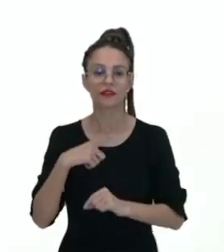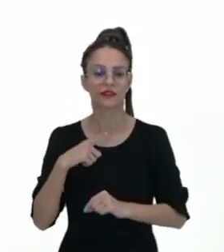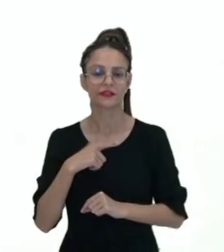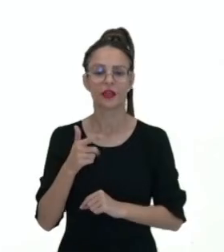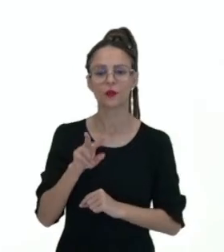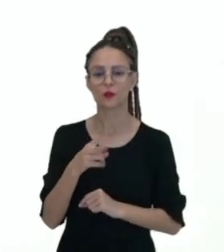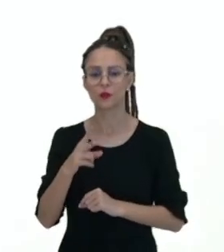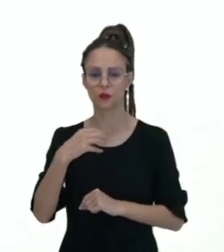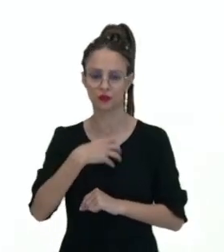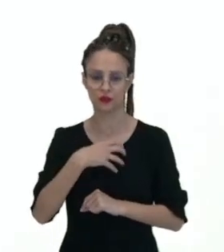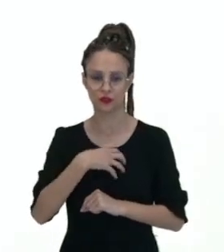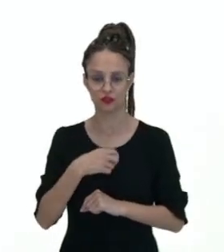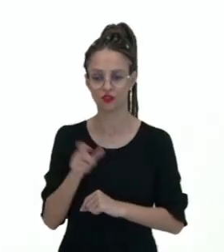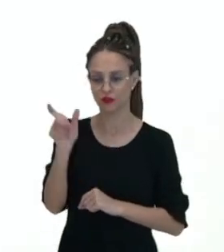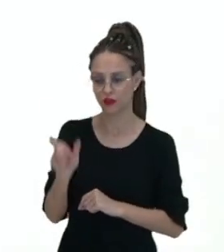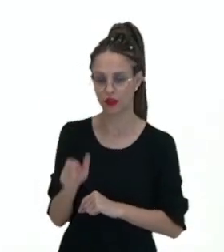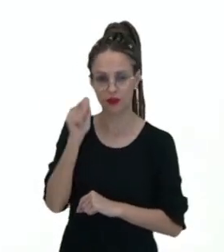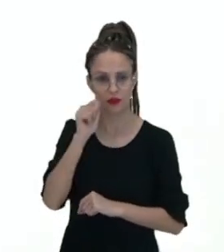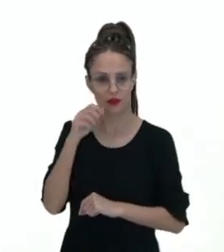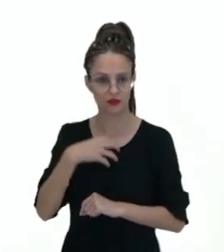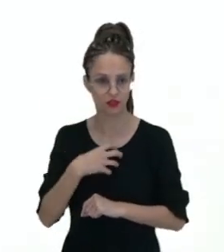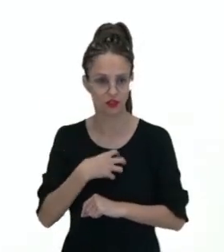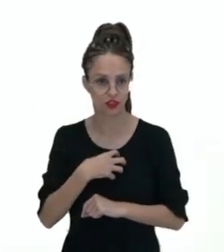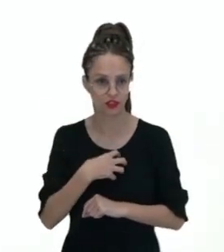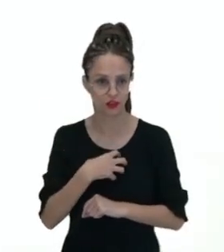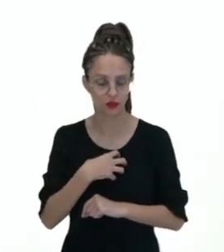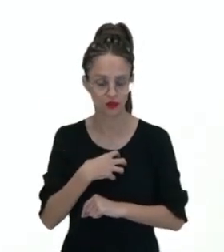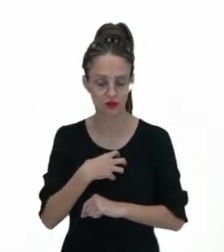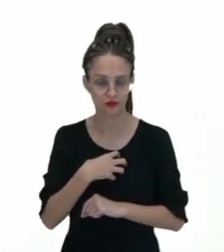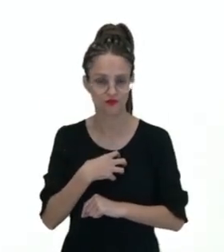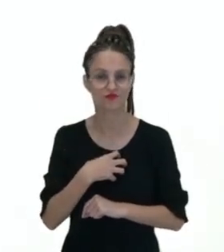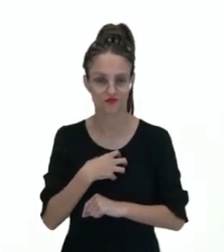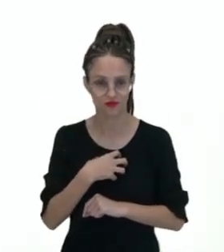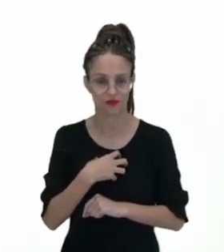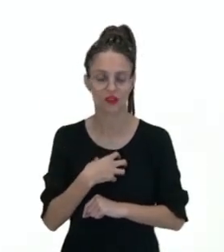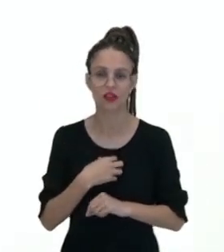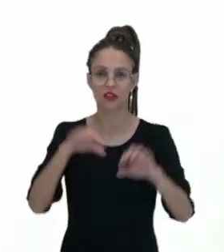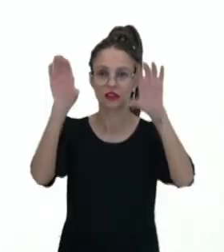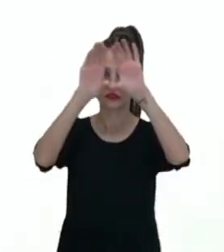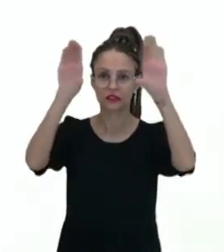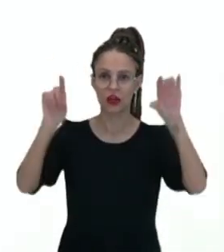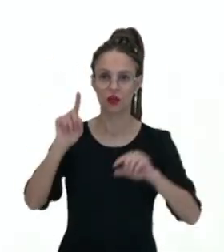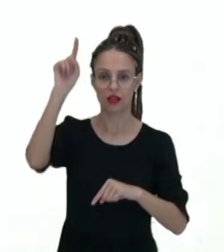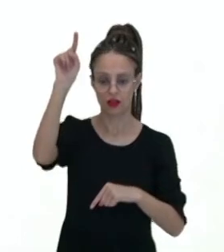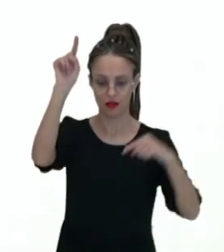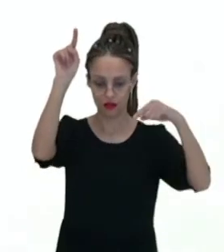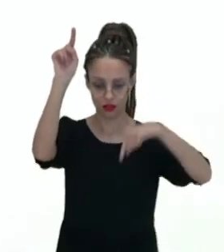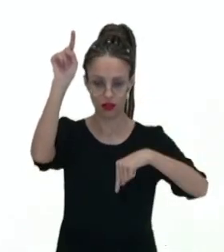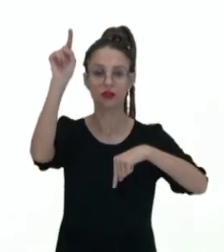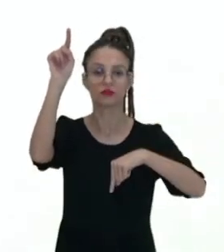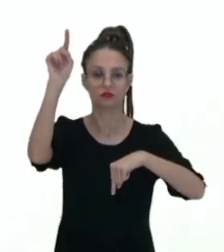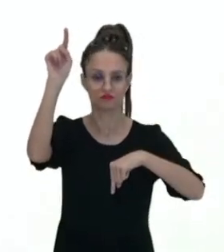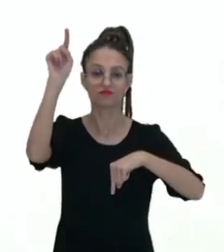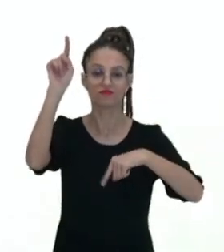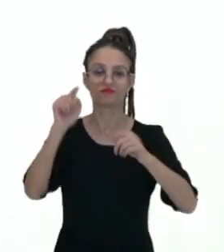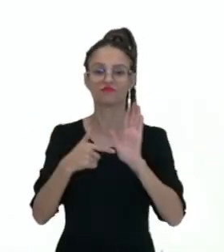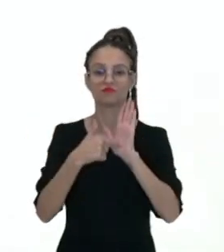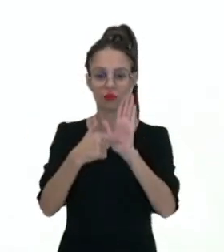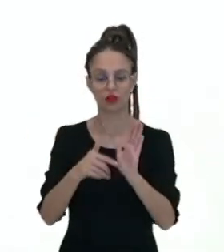em que Ismália se encontrava. Os extremos do céu e do mar reforçam o quê?